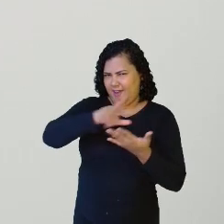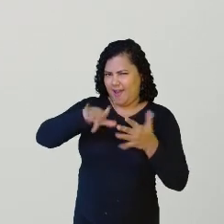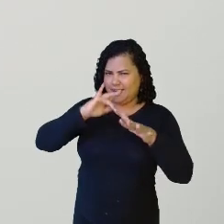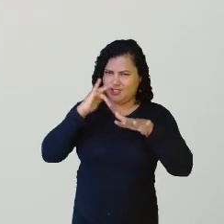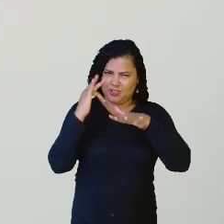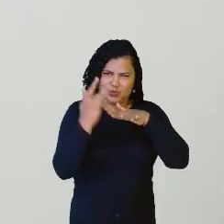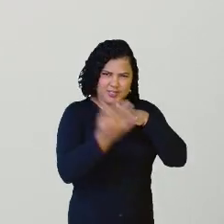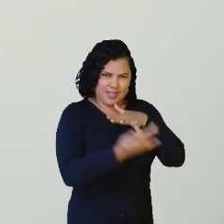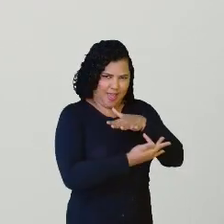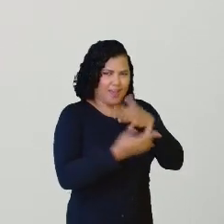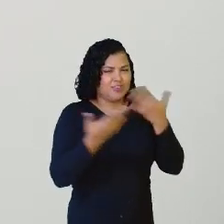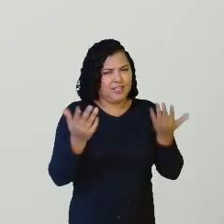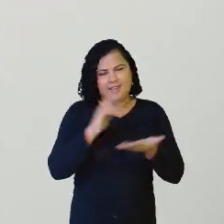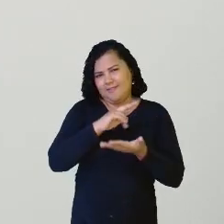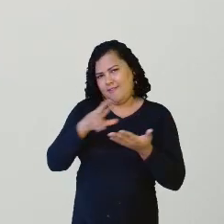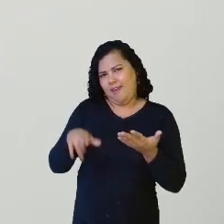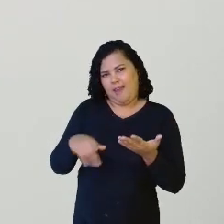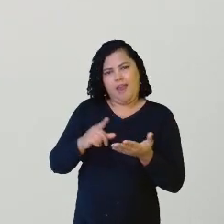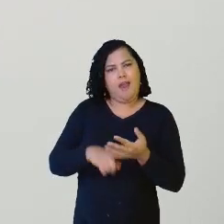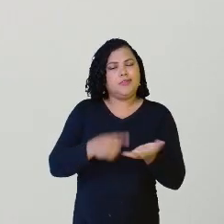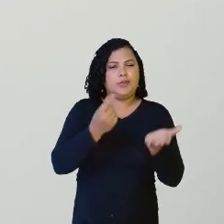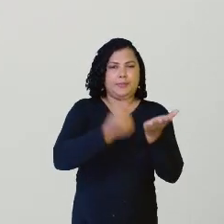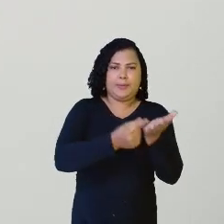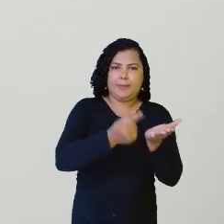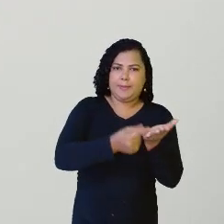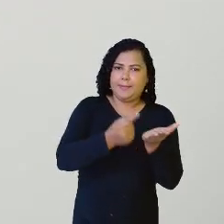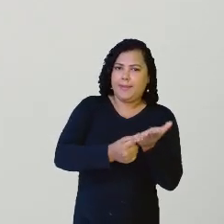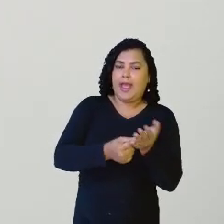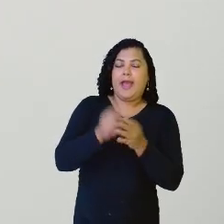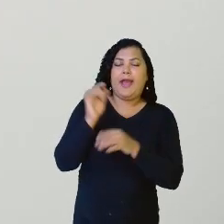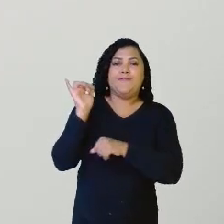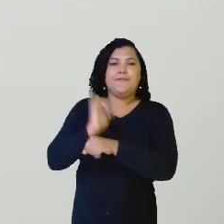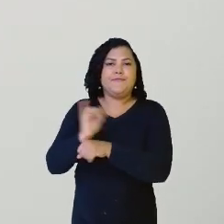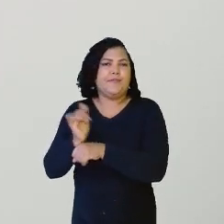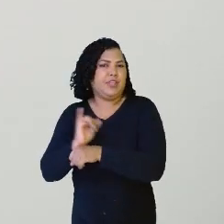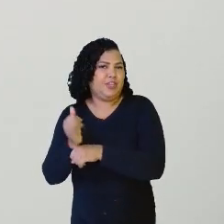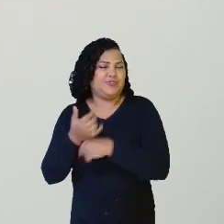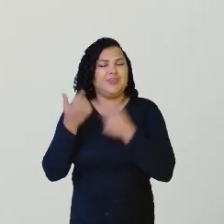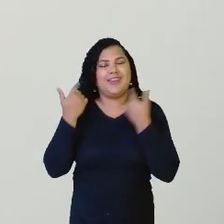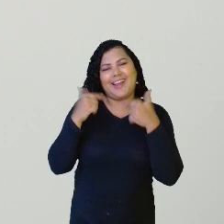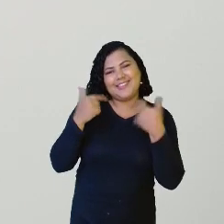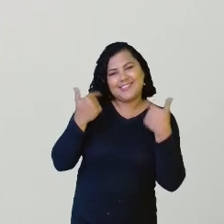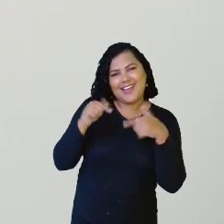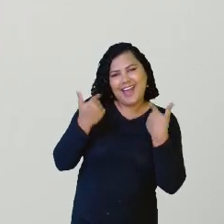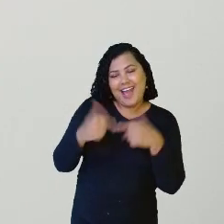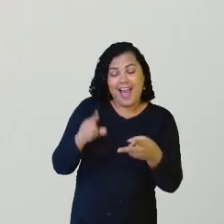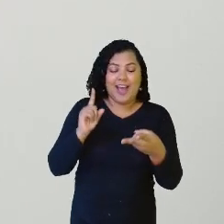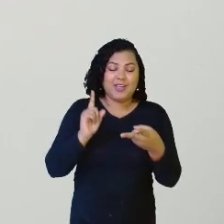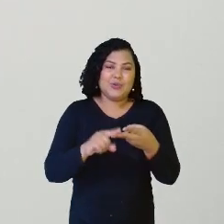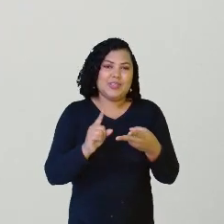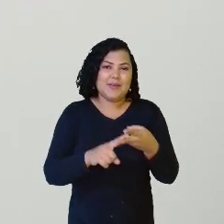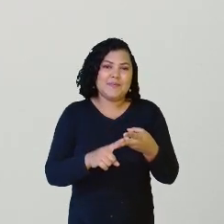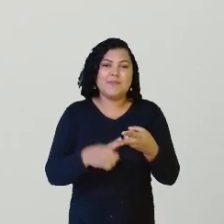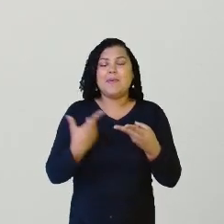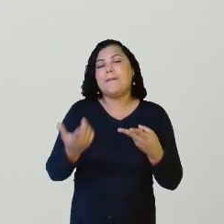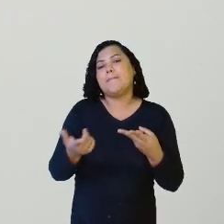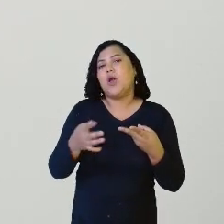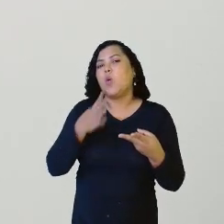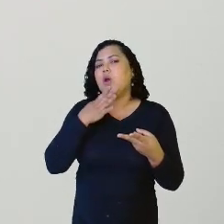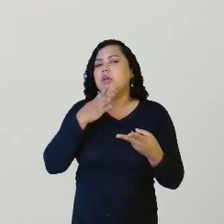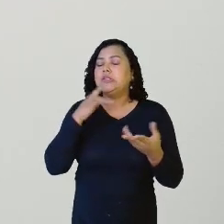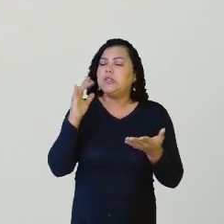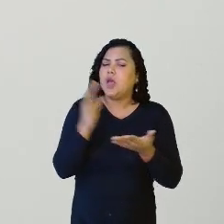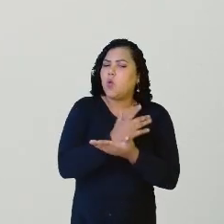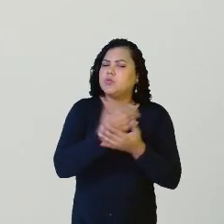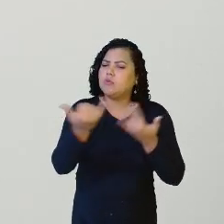é? A gente tem diversas. Aplicativos para vídeos engraçados, aplicativos para conhecer alguma